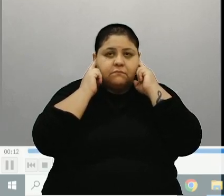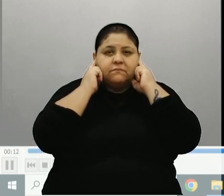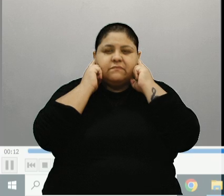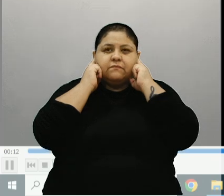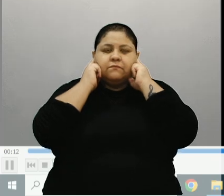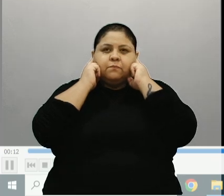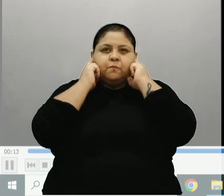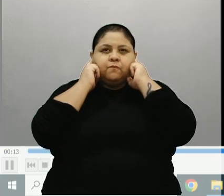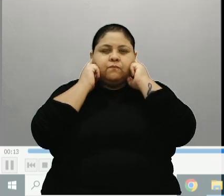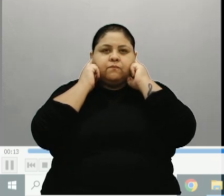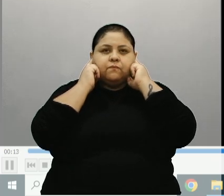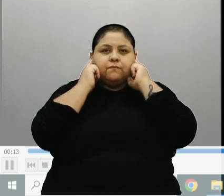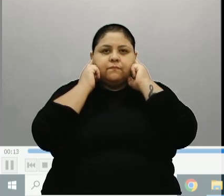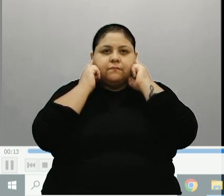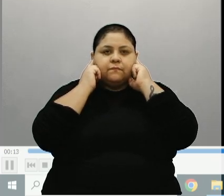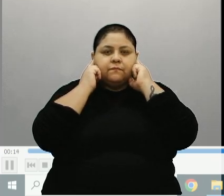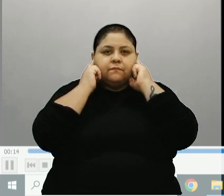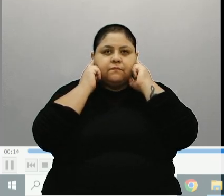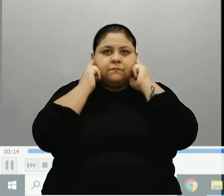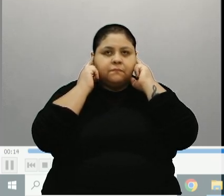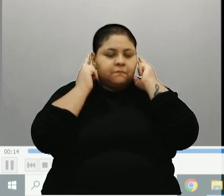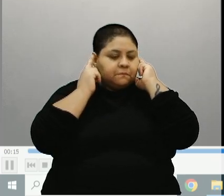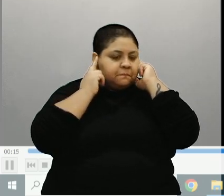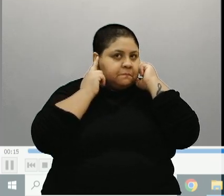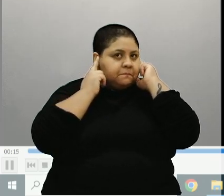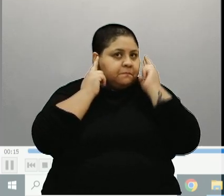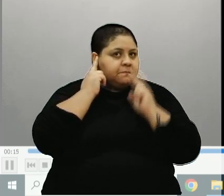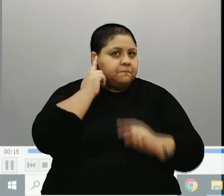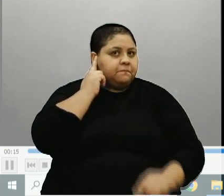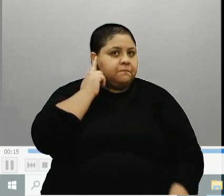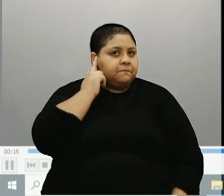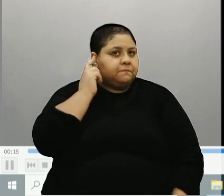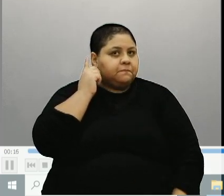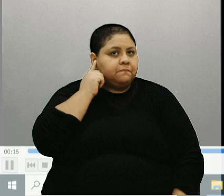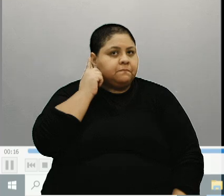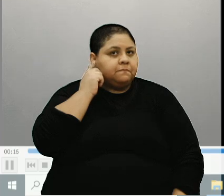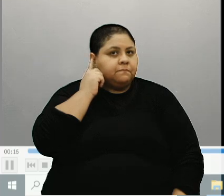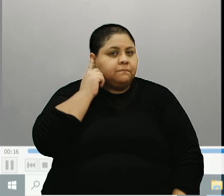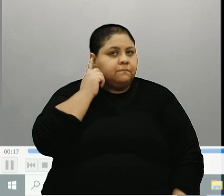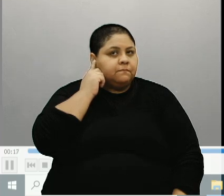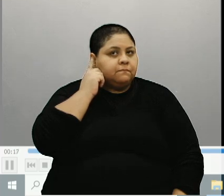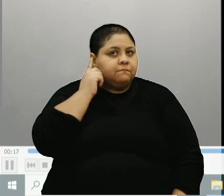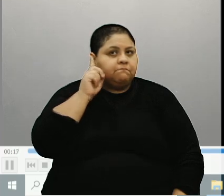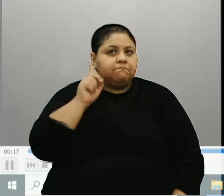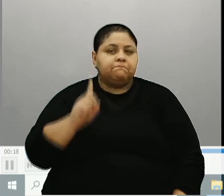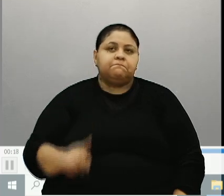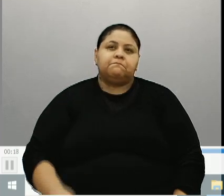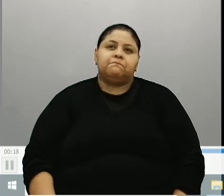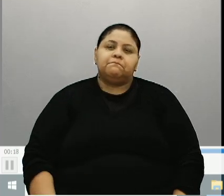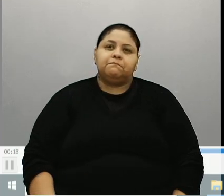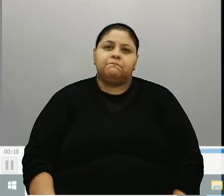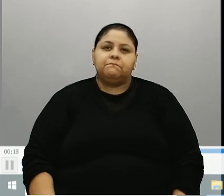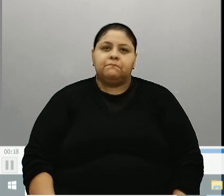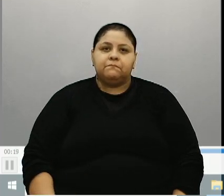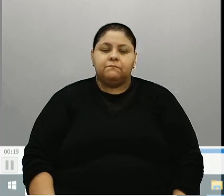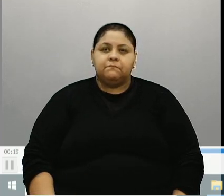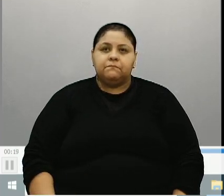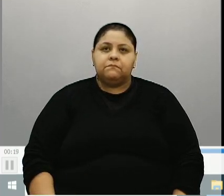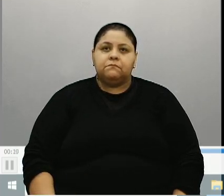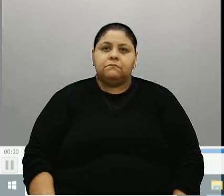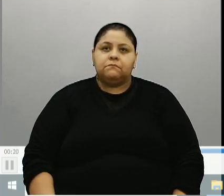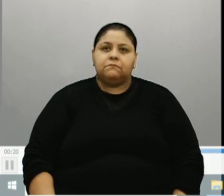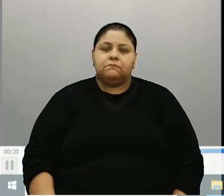dá para chamar de mal, nós temos o prefeito aqui à esquerda, nós temos aqui o João Eza, então, está coordenando os